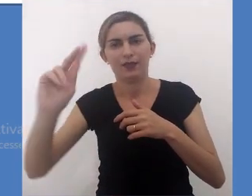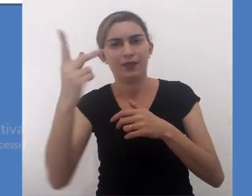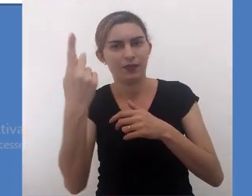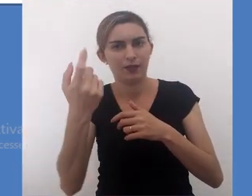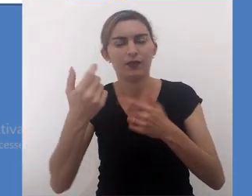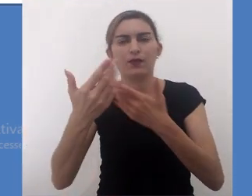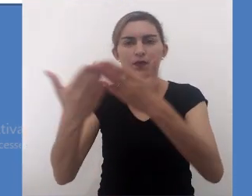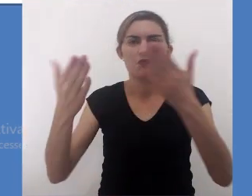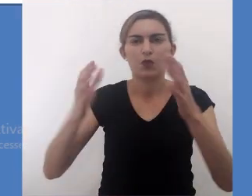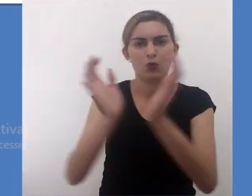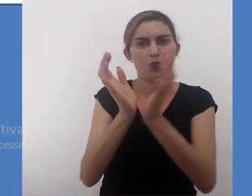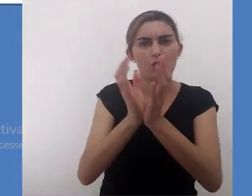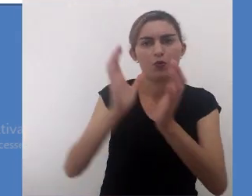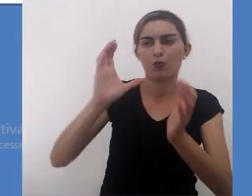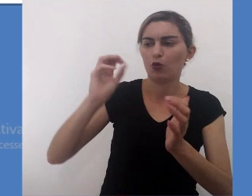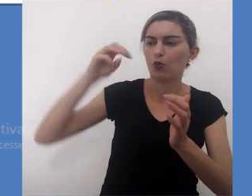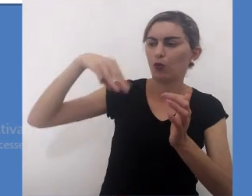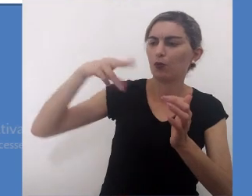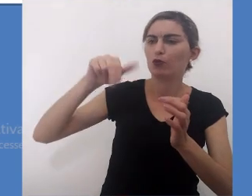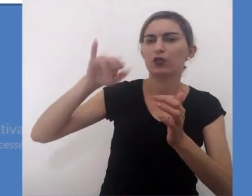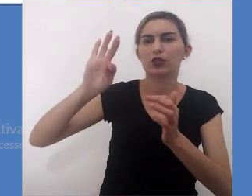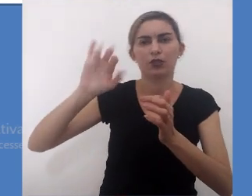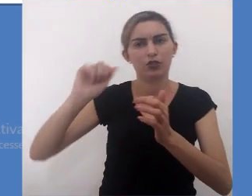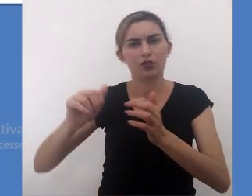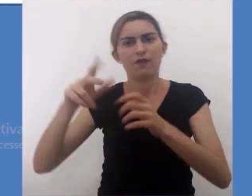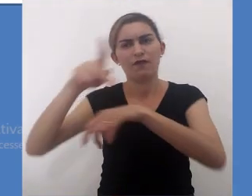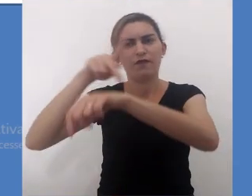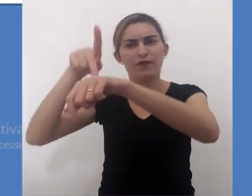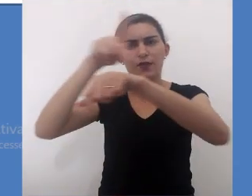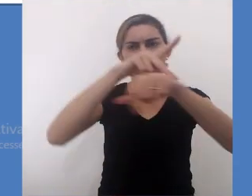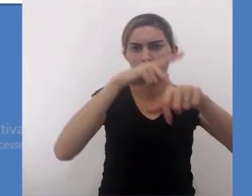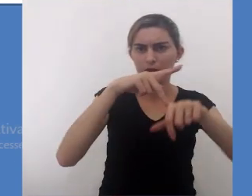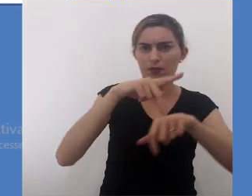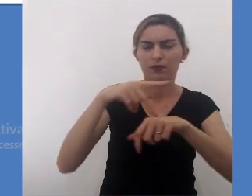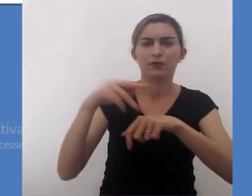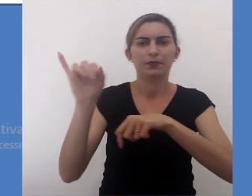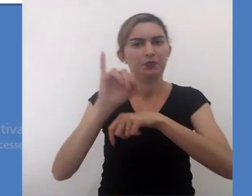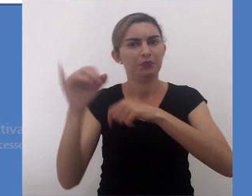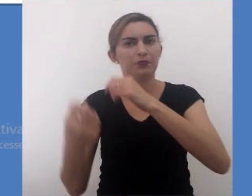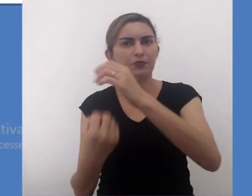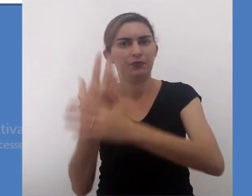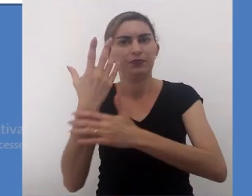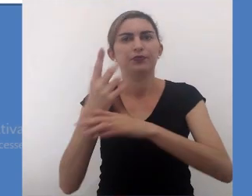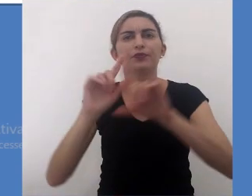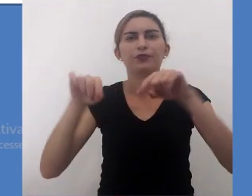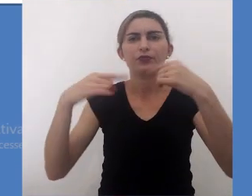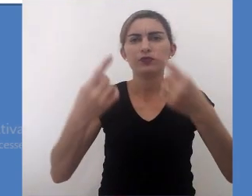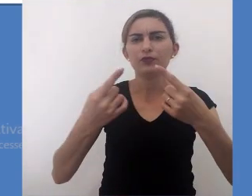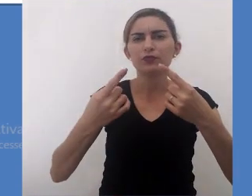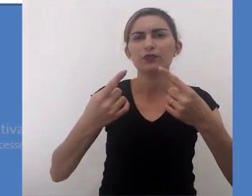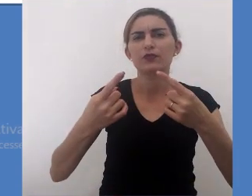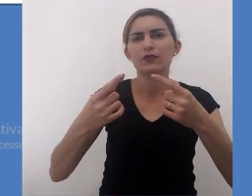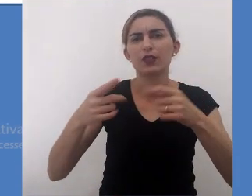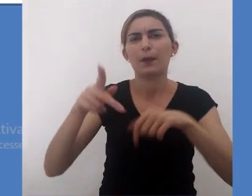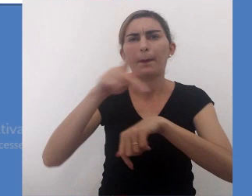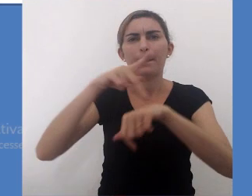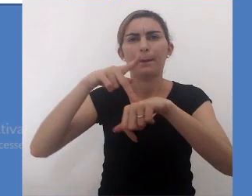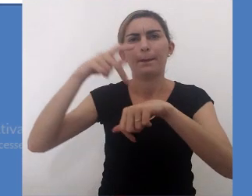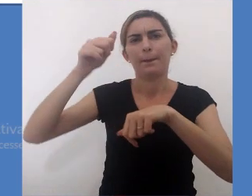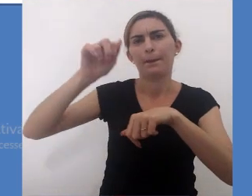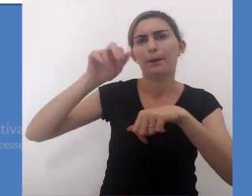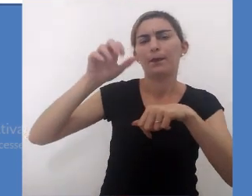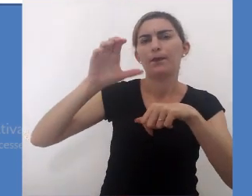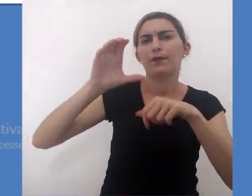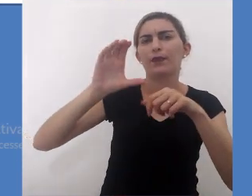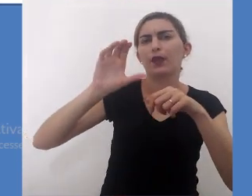Partido Comunista, né, de vários países, que era a Segunda Internacional. Aí vem a Comuna de Paris, que é outro ponto